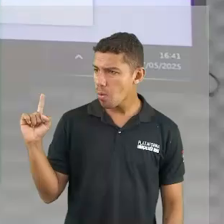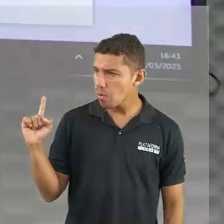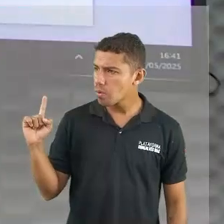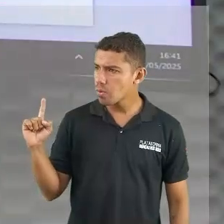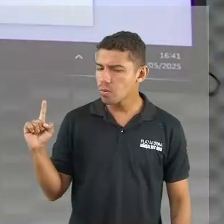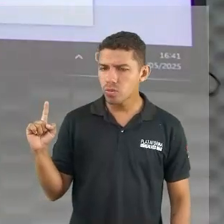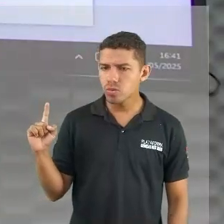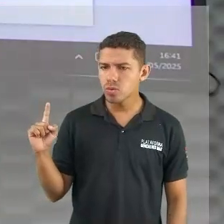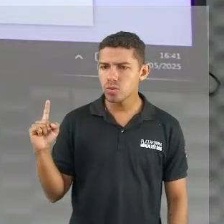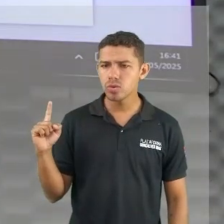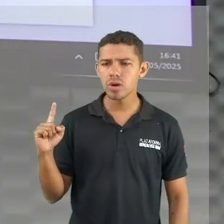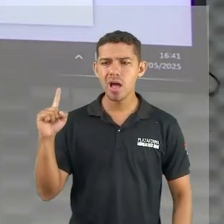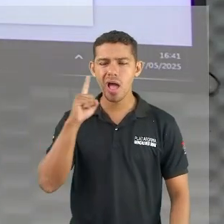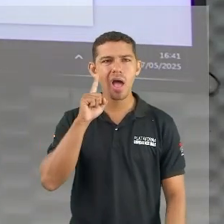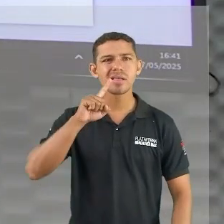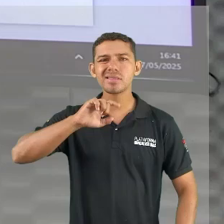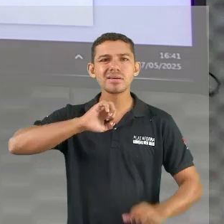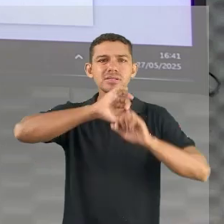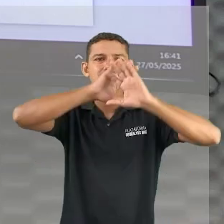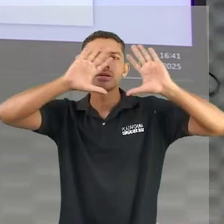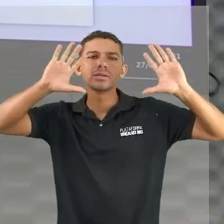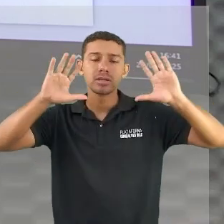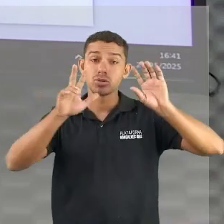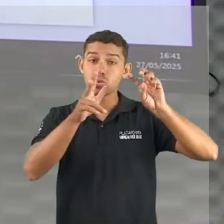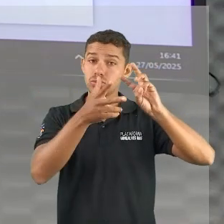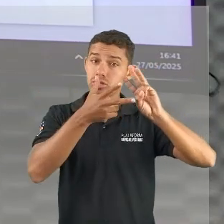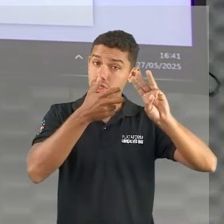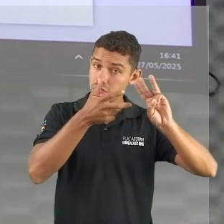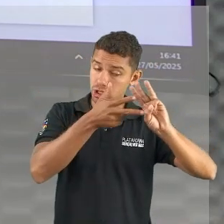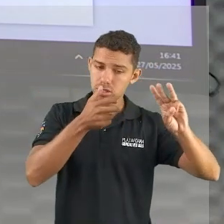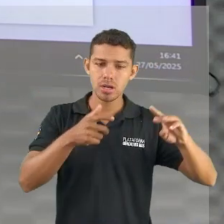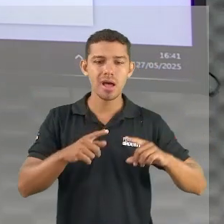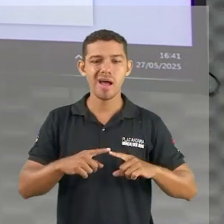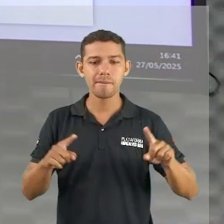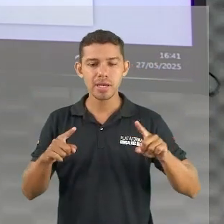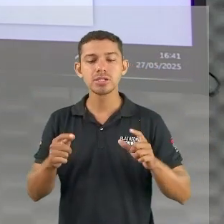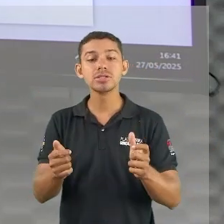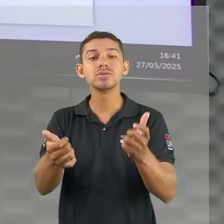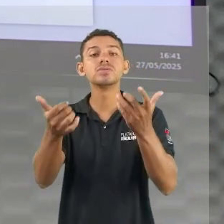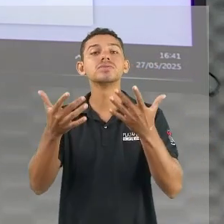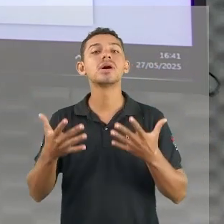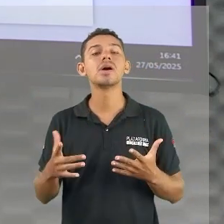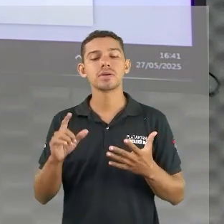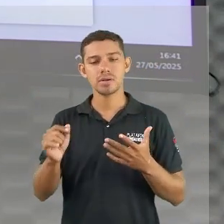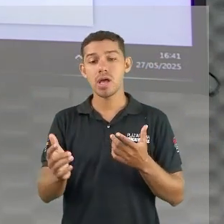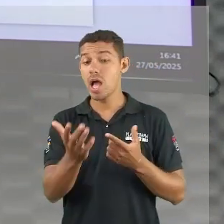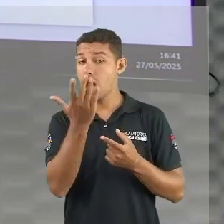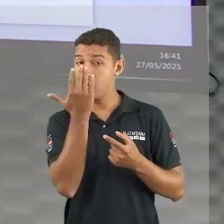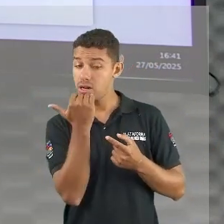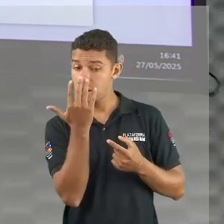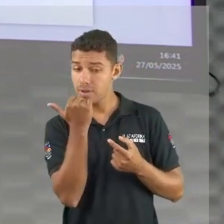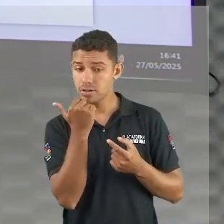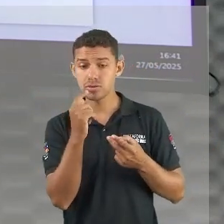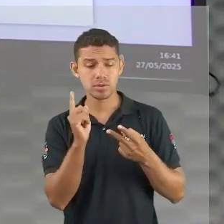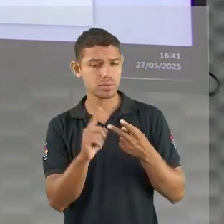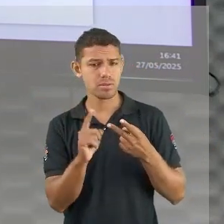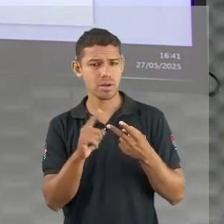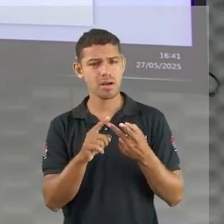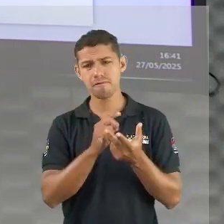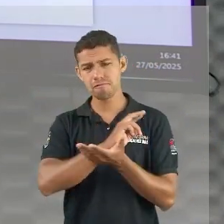compreensão, dessa compreensão indígena, mas ela também nos dá o quê? Além do alimento, ela nos dá